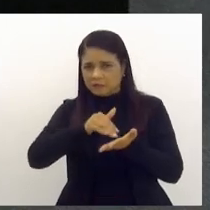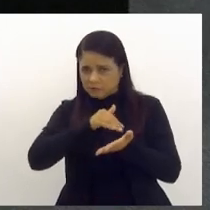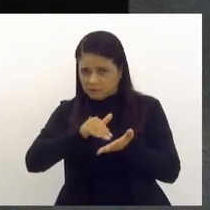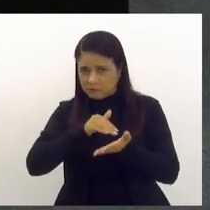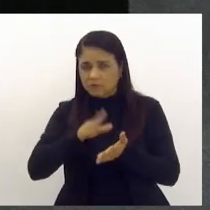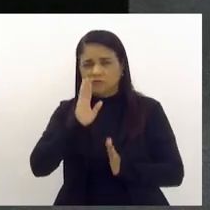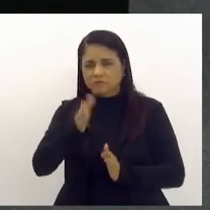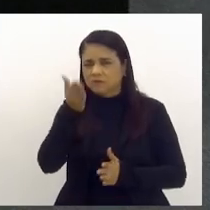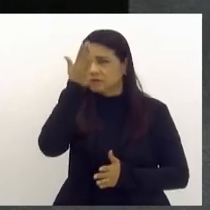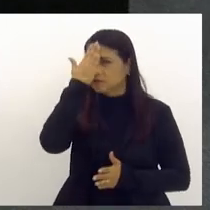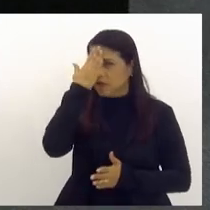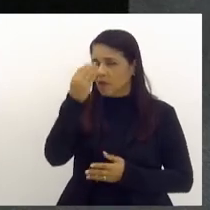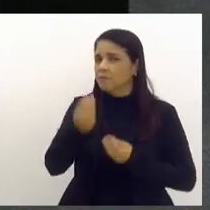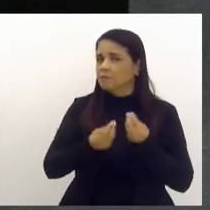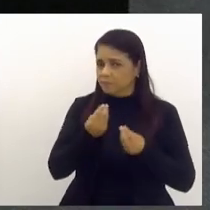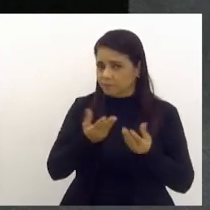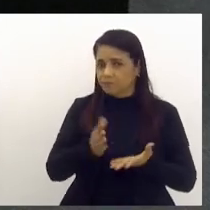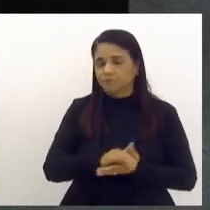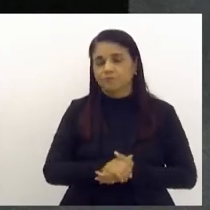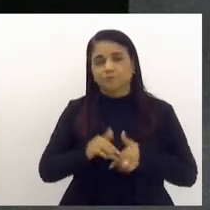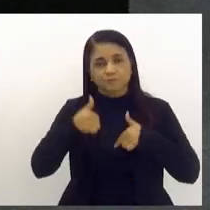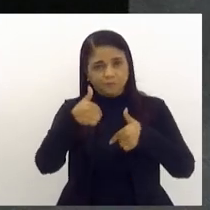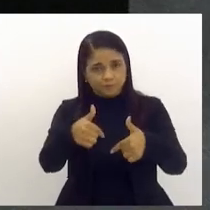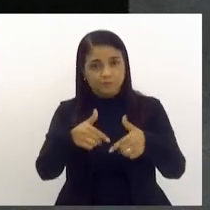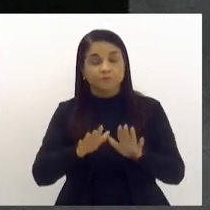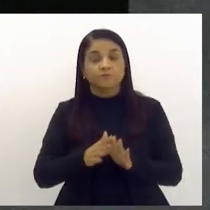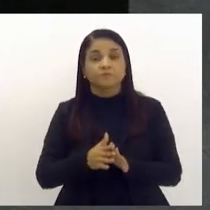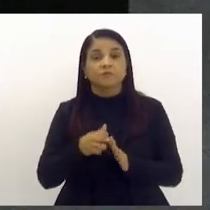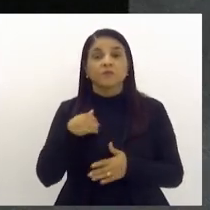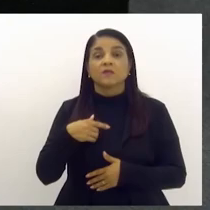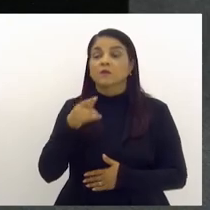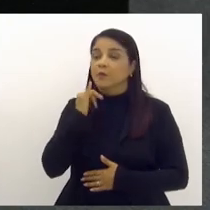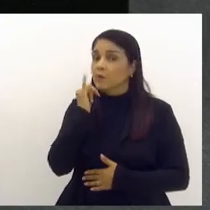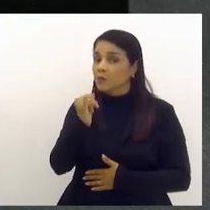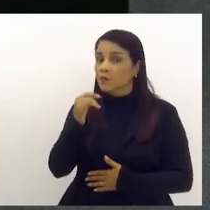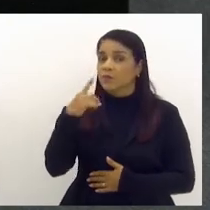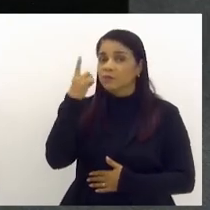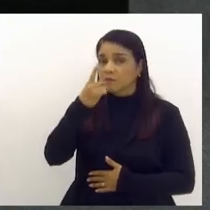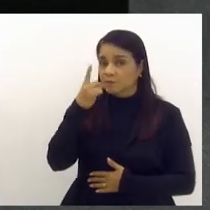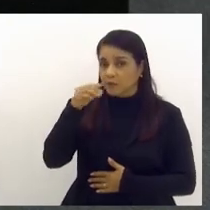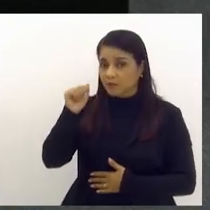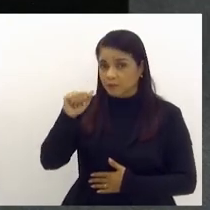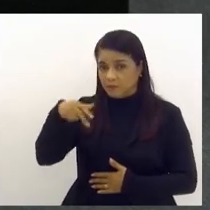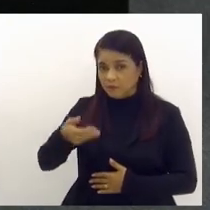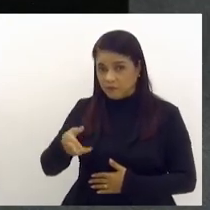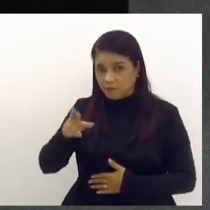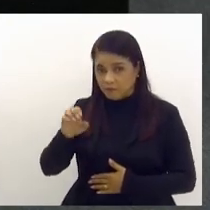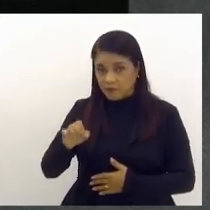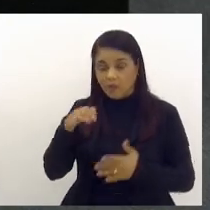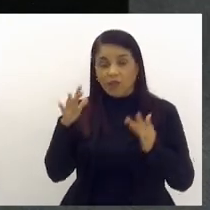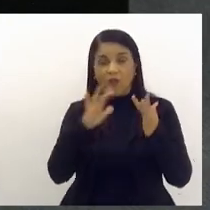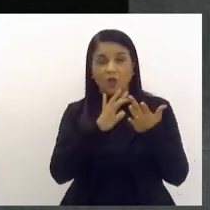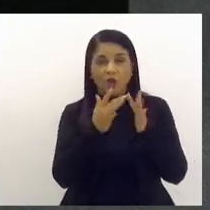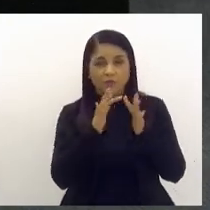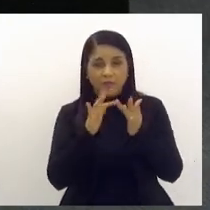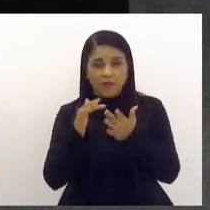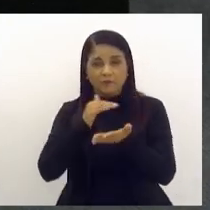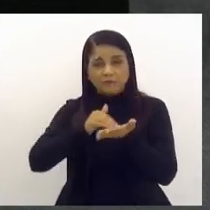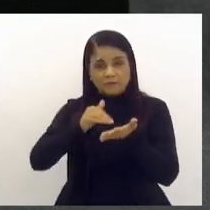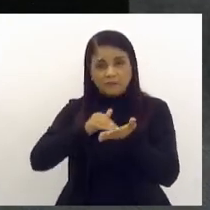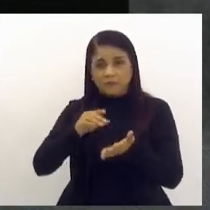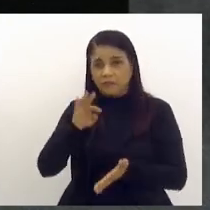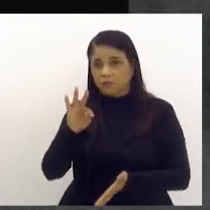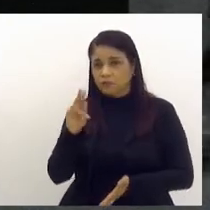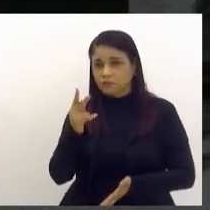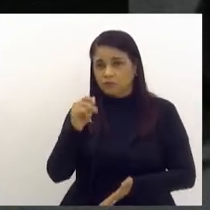como é que são essas coisas. Mas eu quero dizer, deputado André Corrêa, que nós, em contato com o secretário Thiago